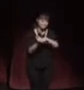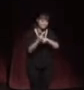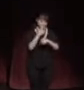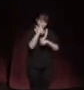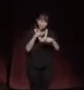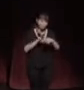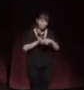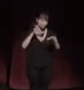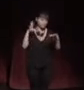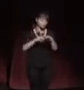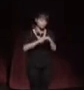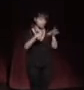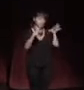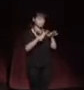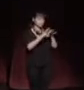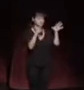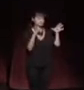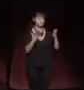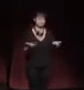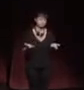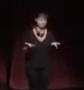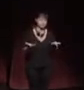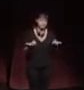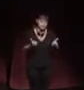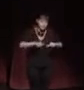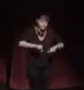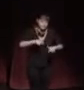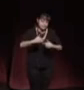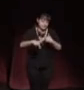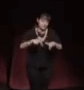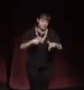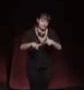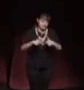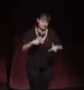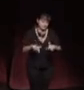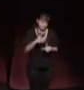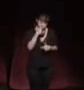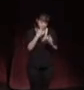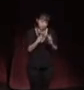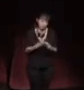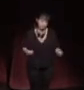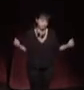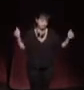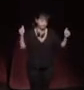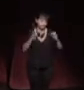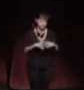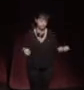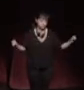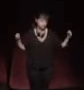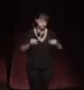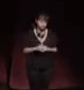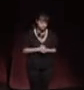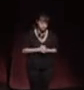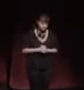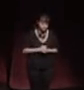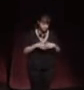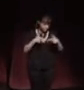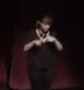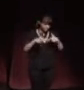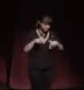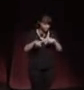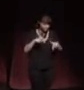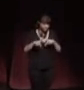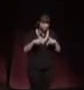as outras funções desse trabalho que a gente faz desaparecem, né? Esse trabalho ele é feito antes de